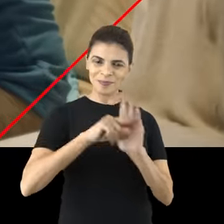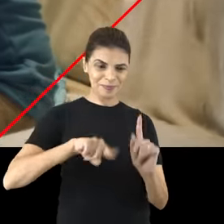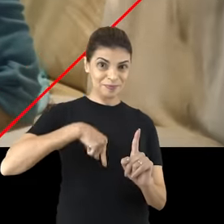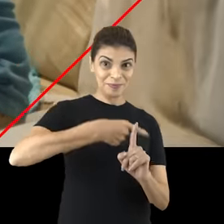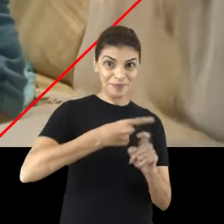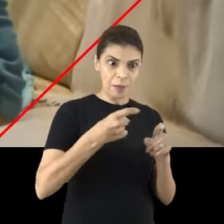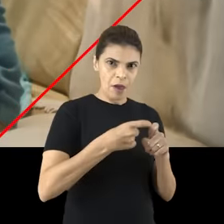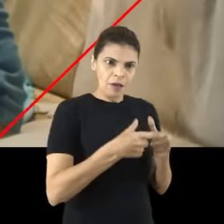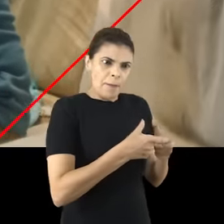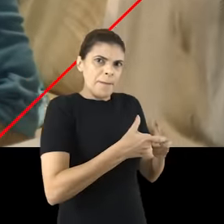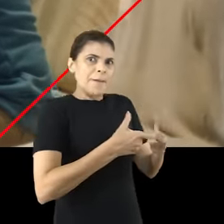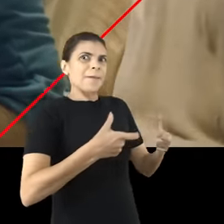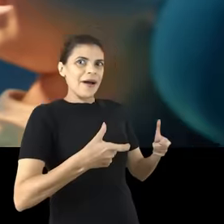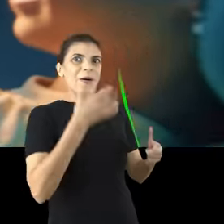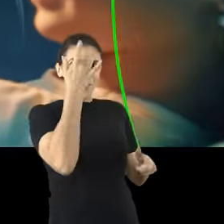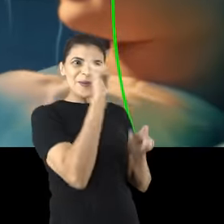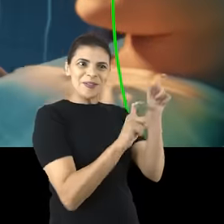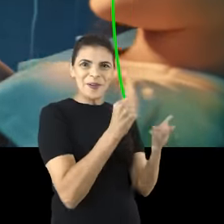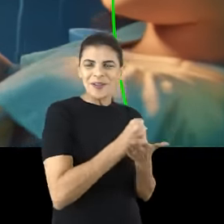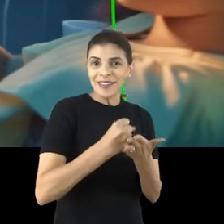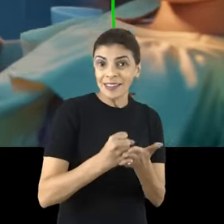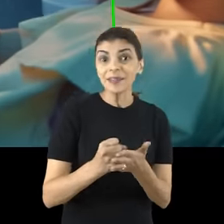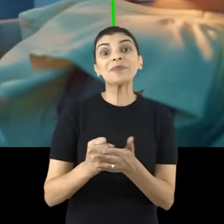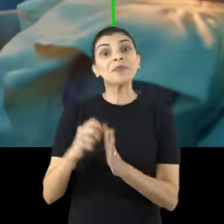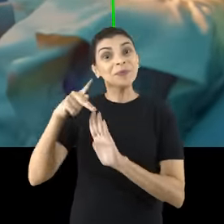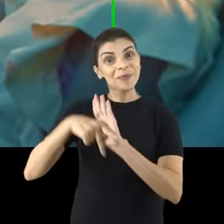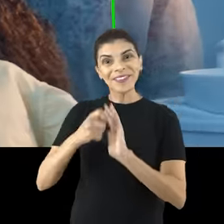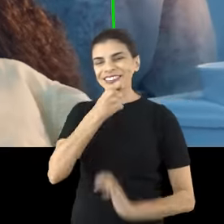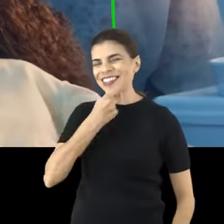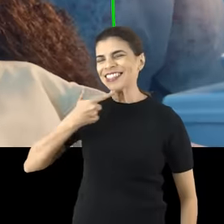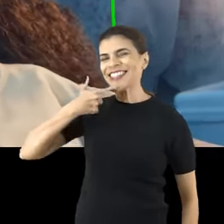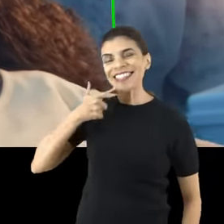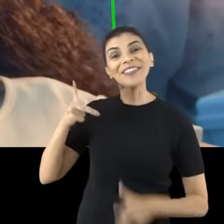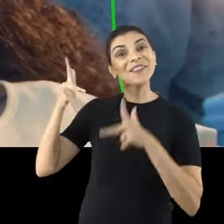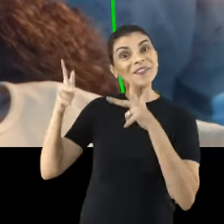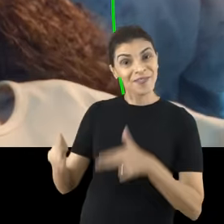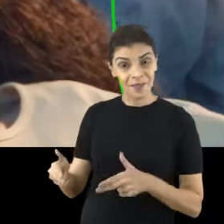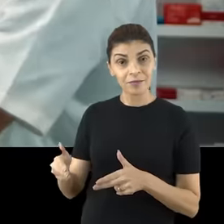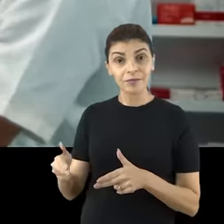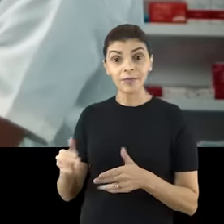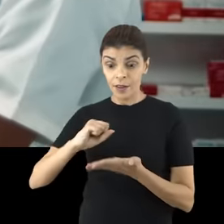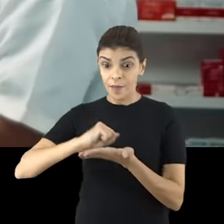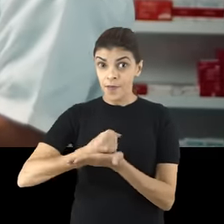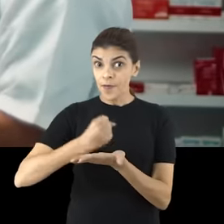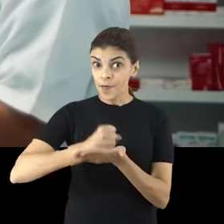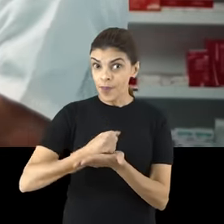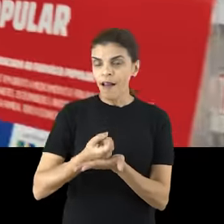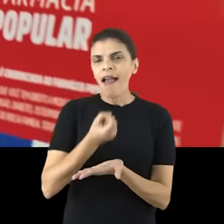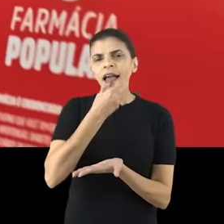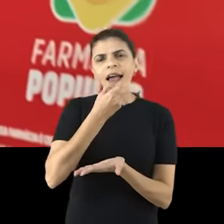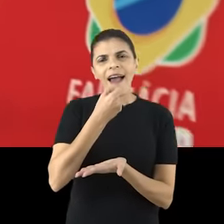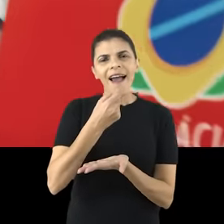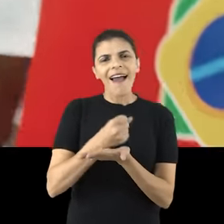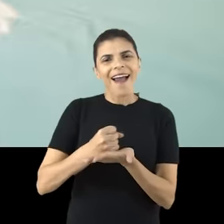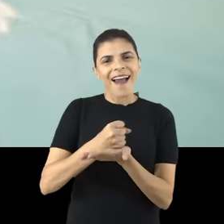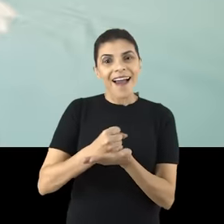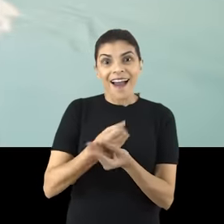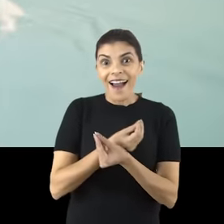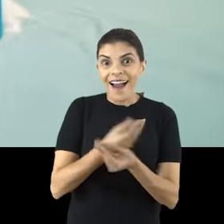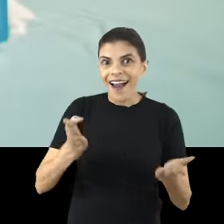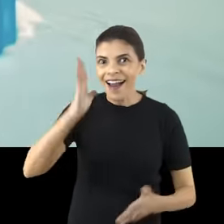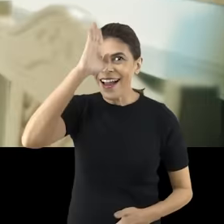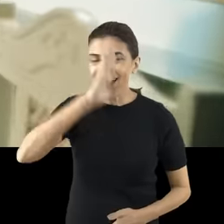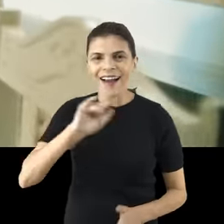o programa Mais Médicos foi ampliado. E o Brasil Sorridente também. Olha esses sorrisos. E tem mais farmácia popular, com